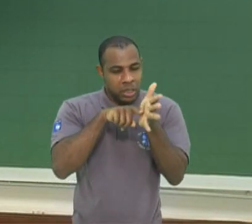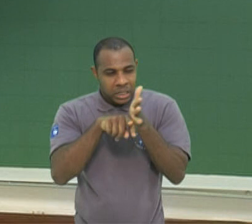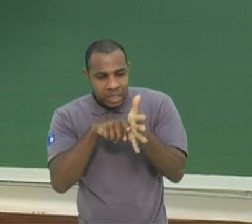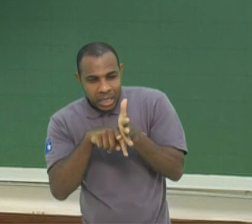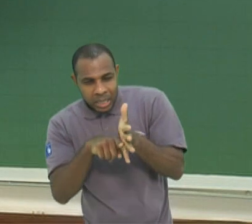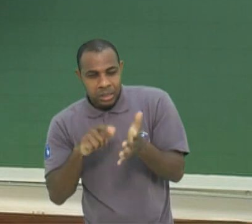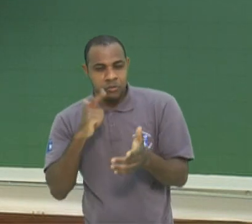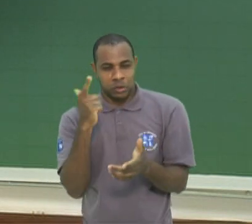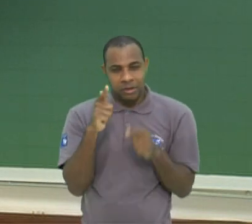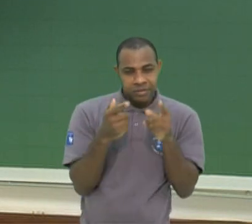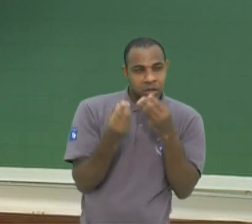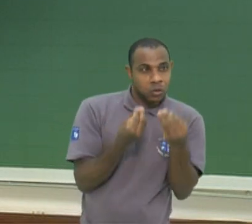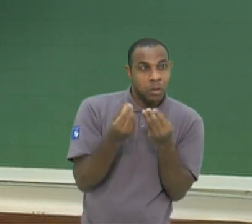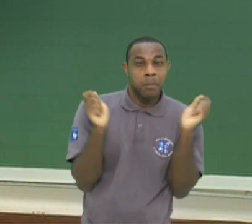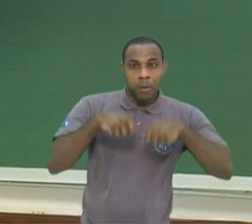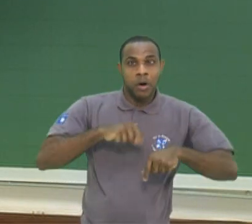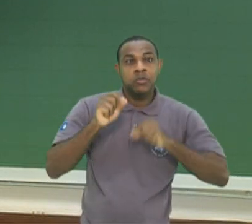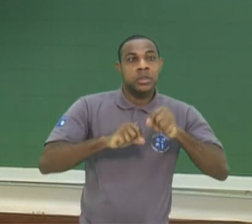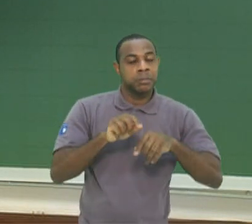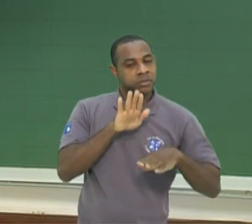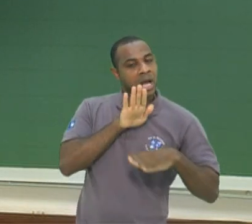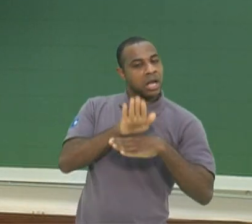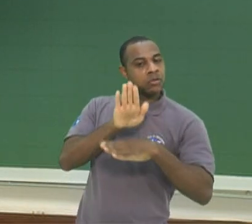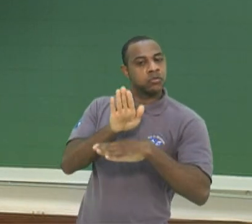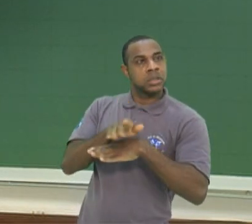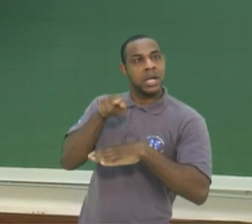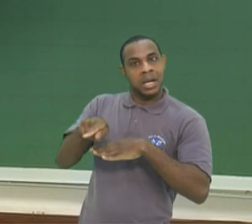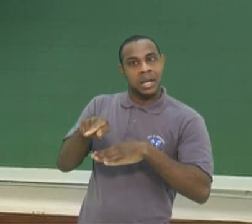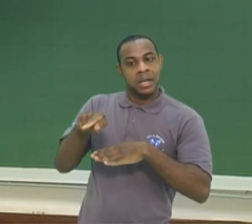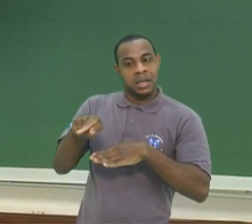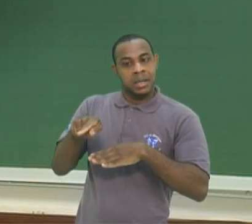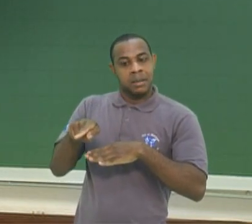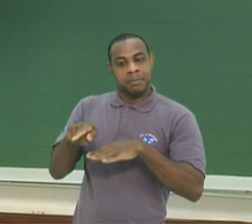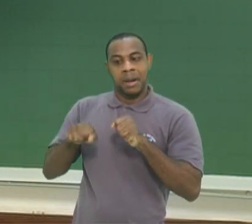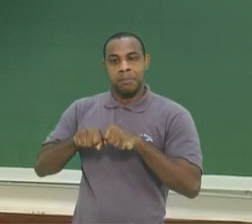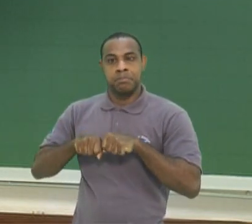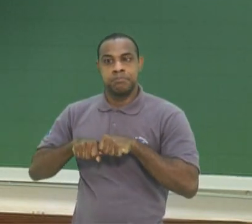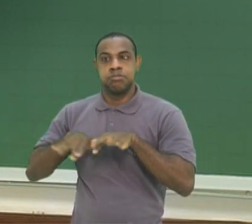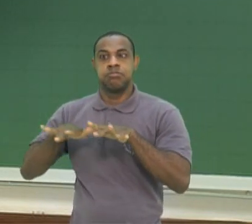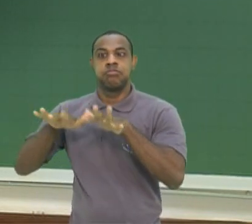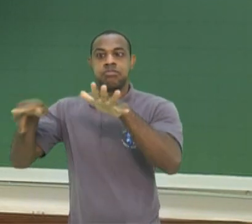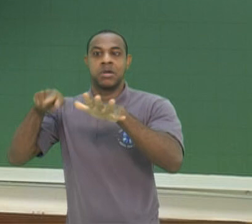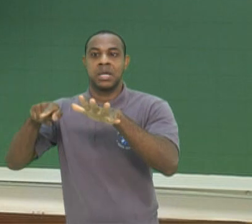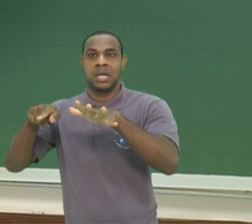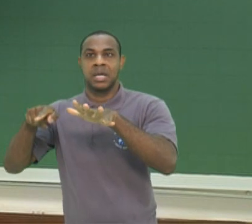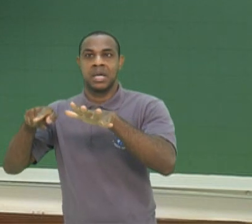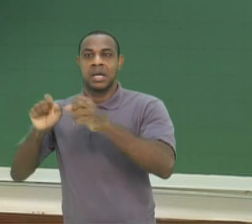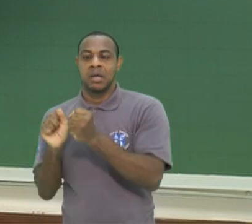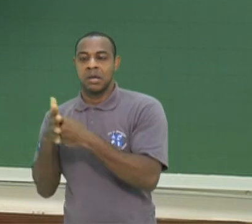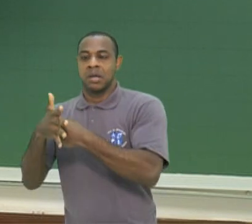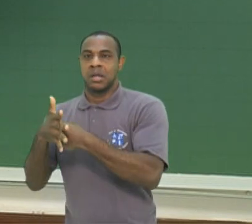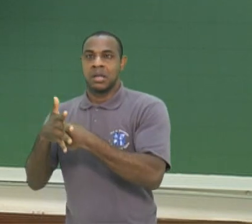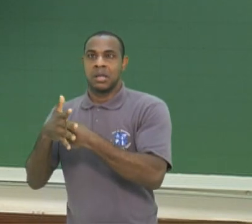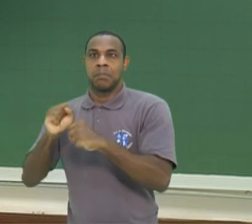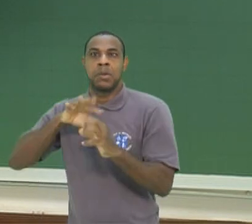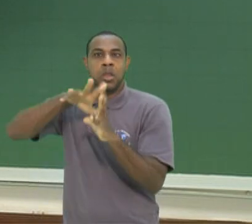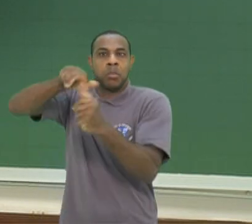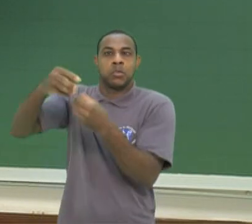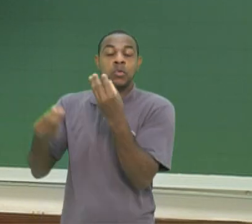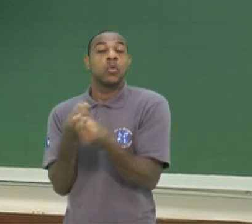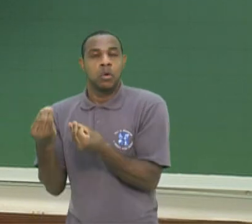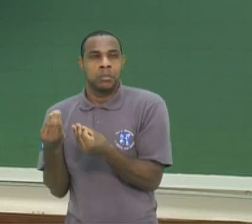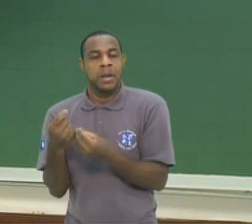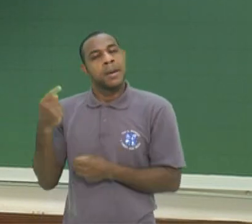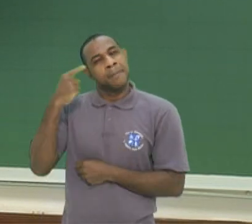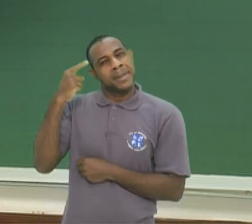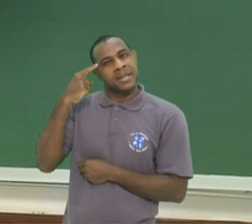pela geografia, pode ter contribuído para a disseminação do coronavírus pelo mundo. Pense e